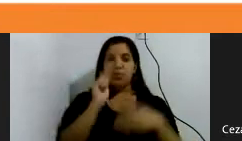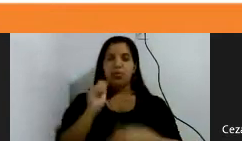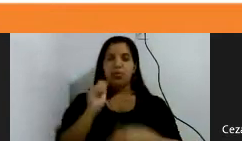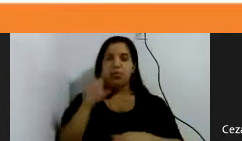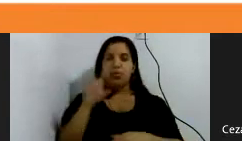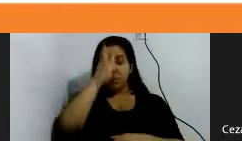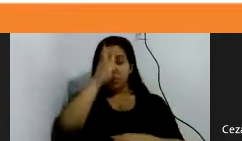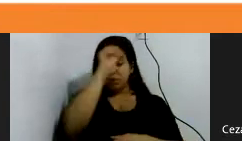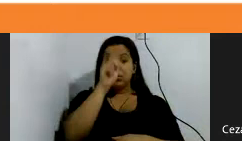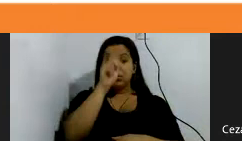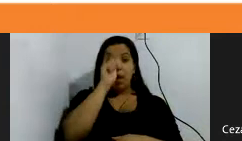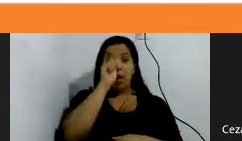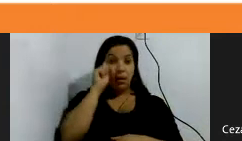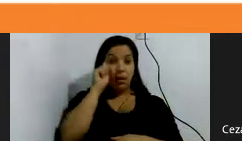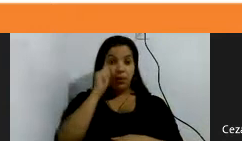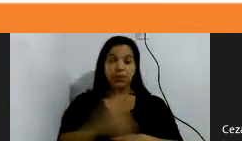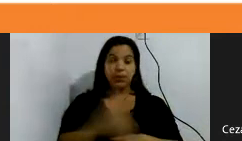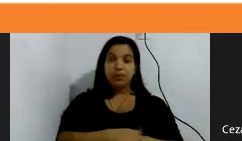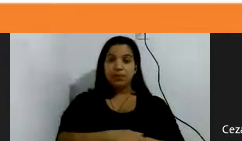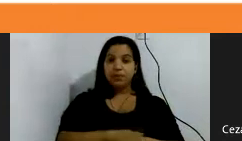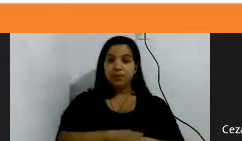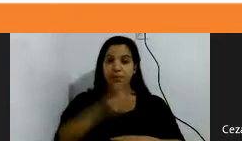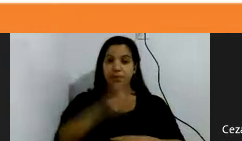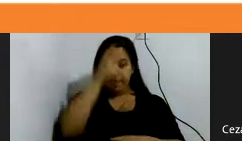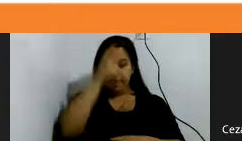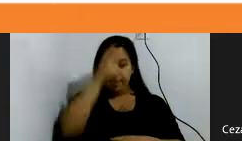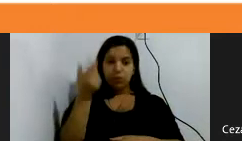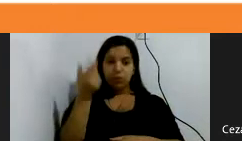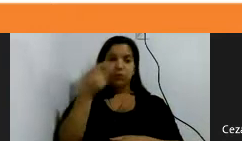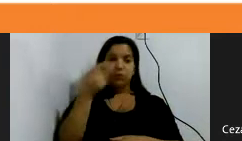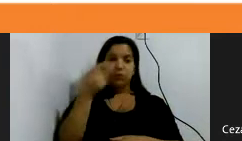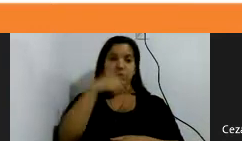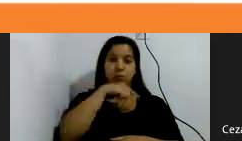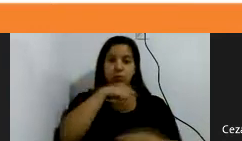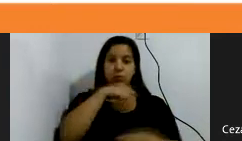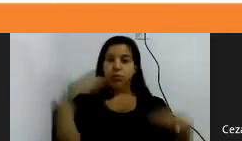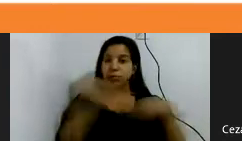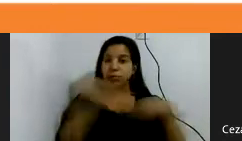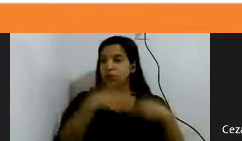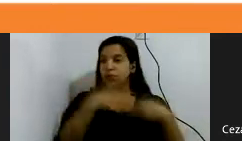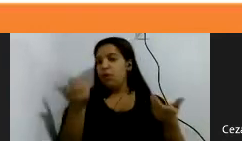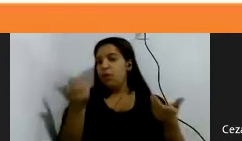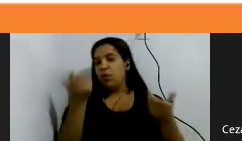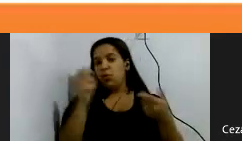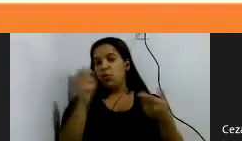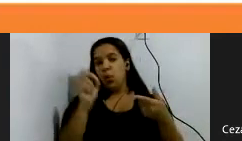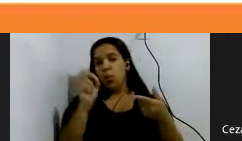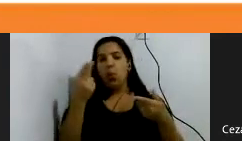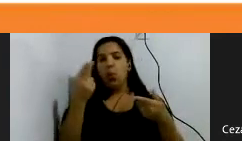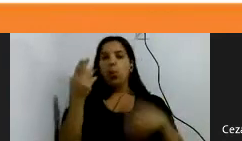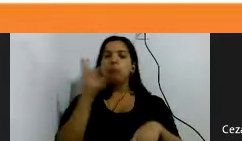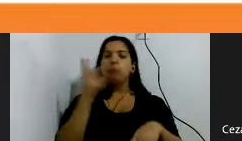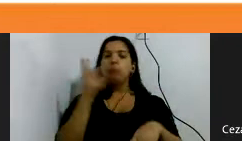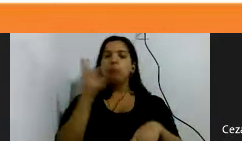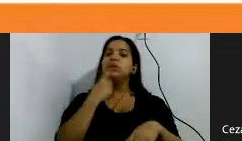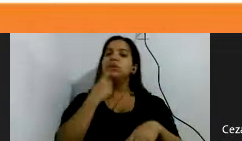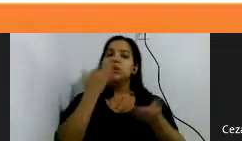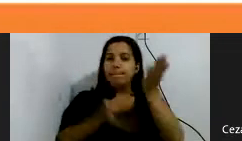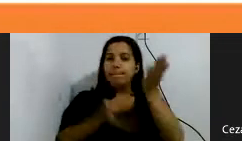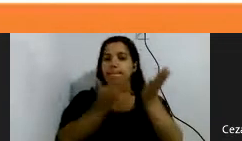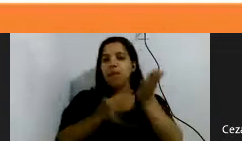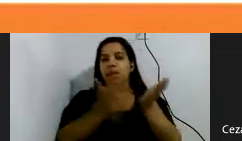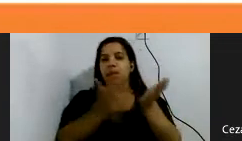agudamente anêmicos. Então, é aquele paciente que sofreu um acidente ou que tem uma hemorragia volumosa